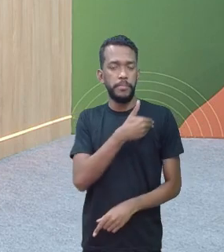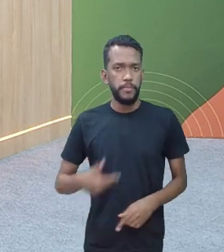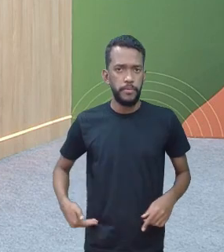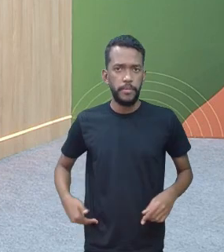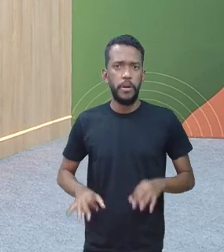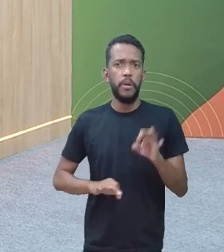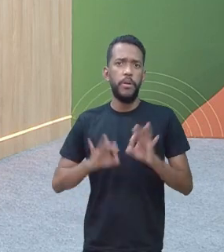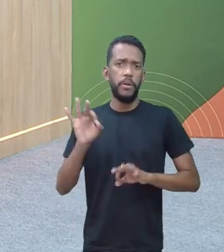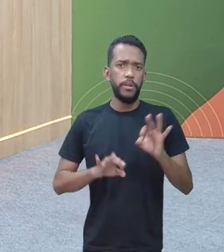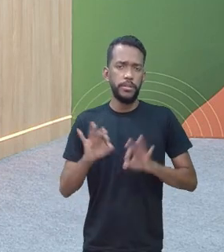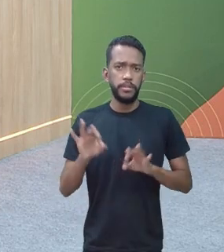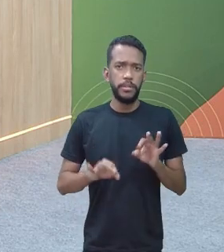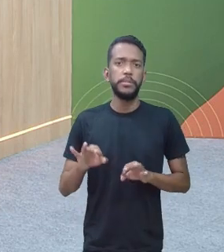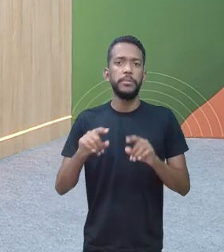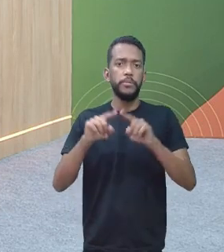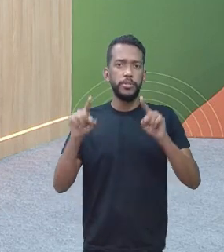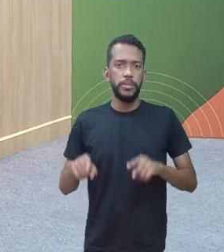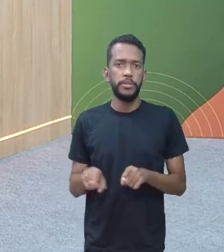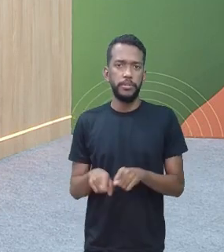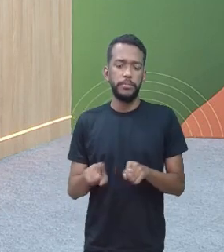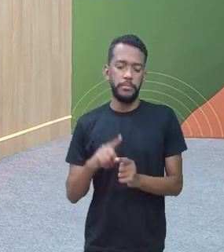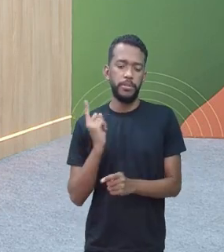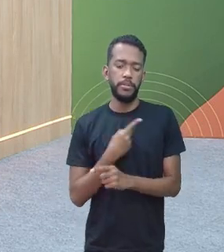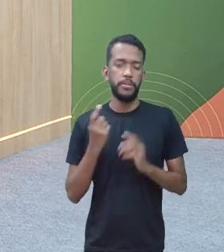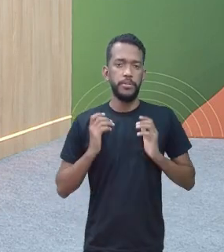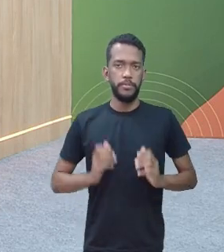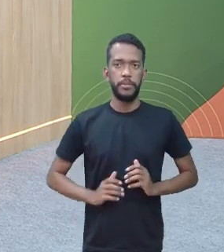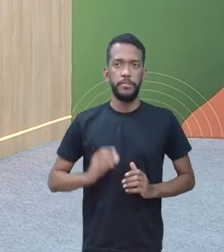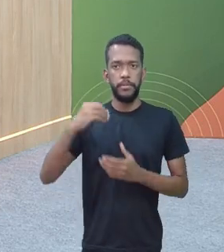projetos, da nossa atitude em casa, tá bom?